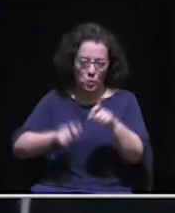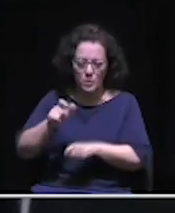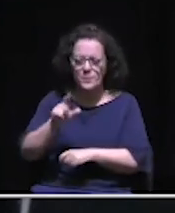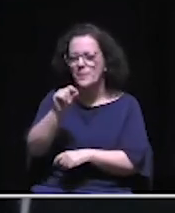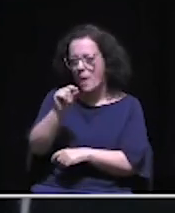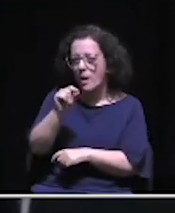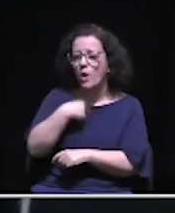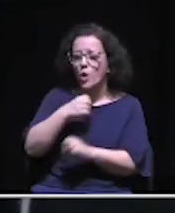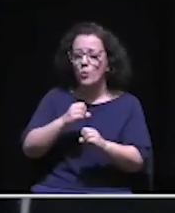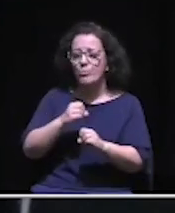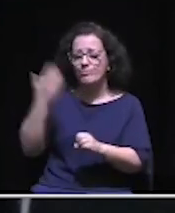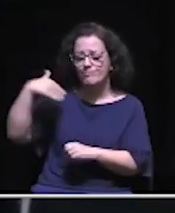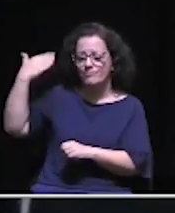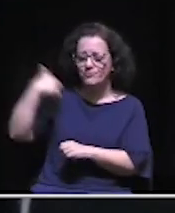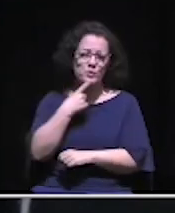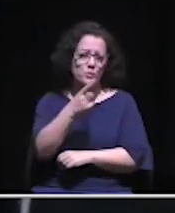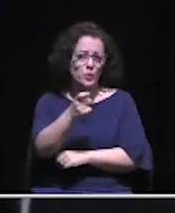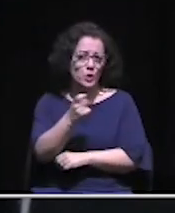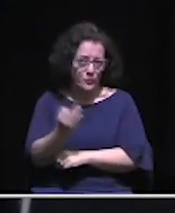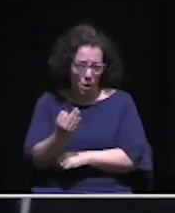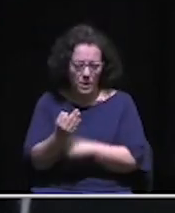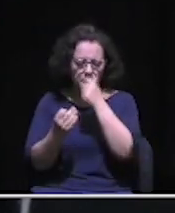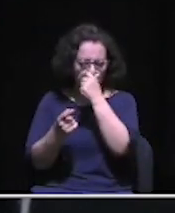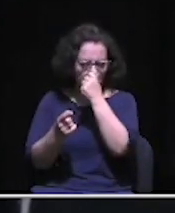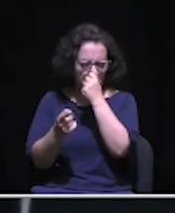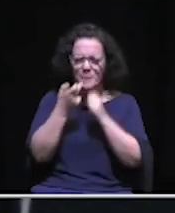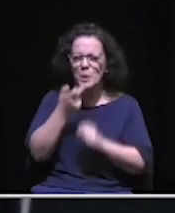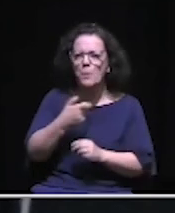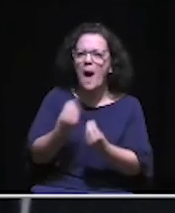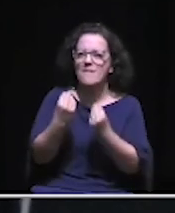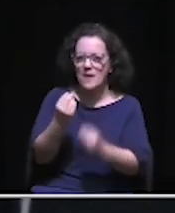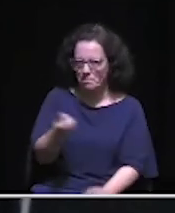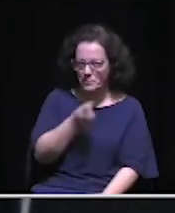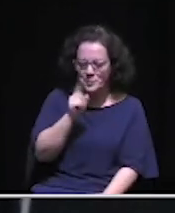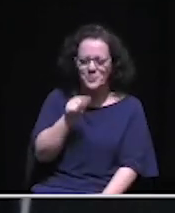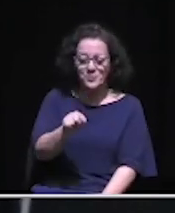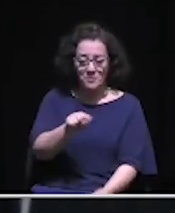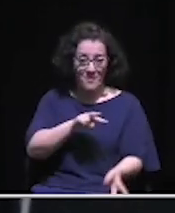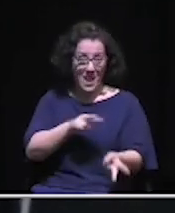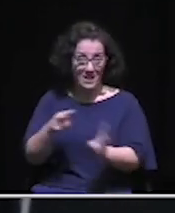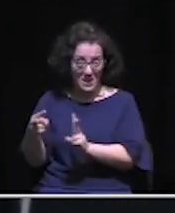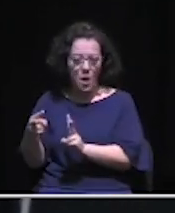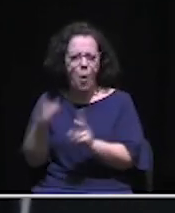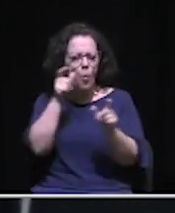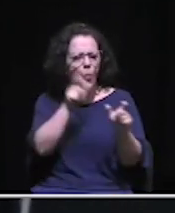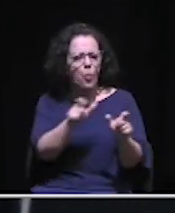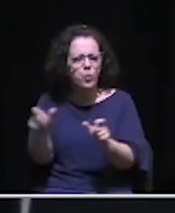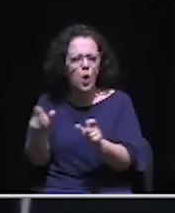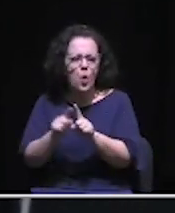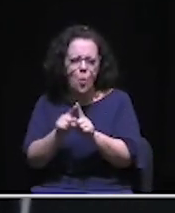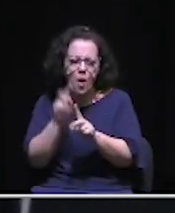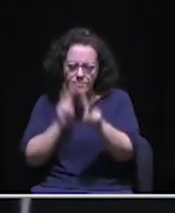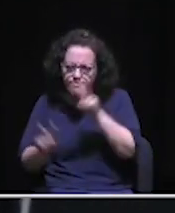E retomo também aquilo que perguntei numa das últimas sessões, e cuja resposta não foi satisfatória. Como é que estas alterações estão a ser monitorizadas para ir